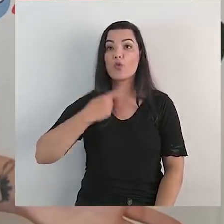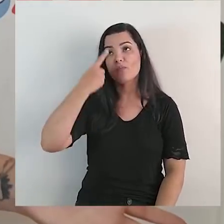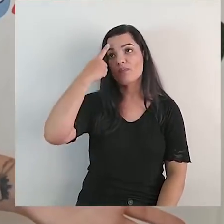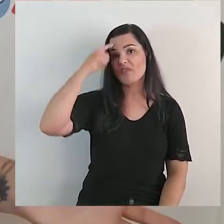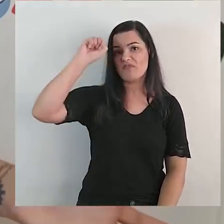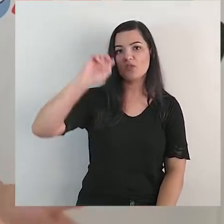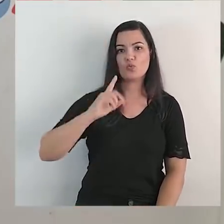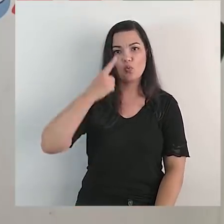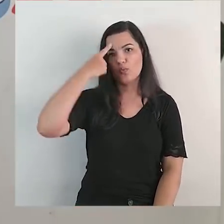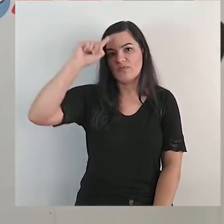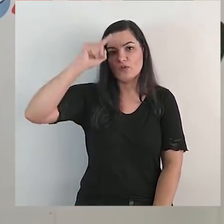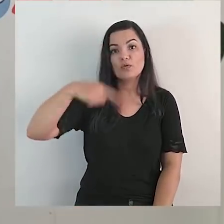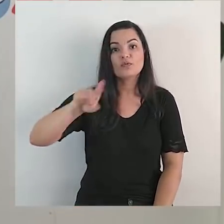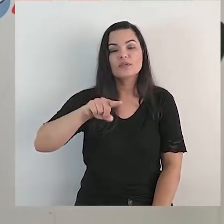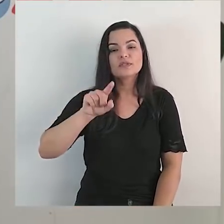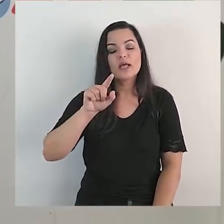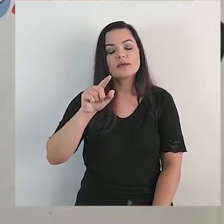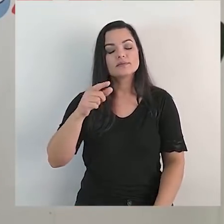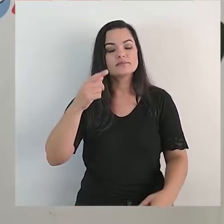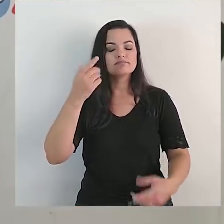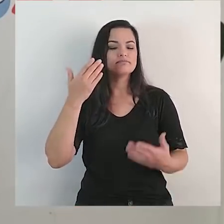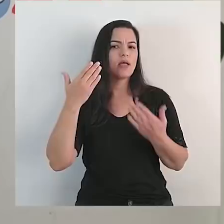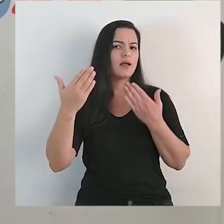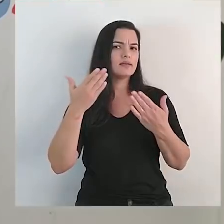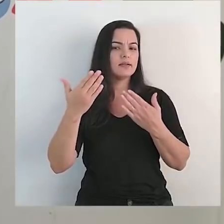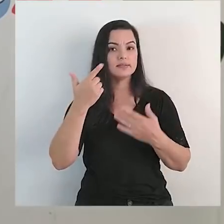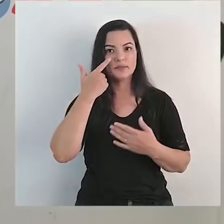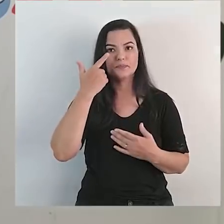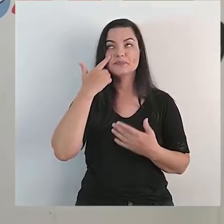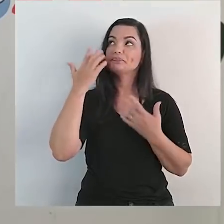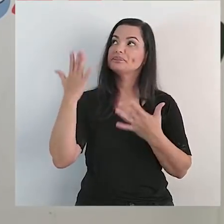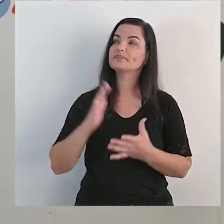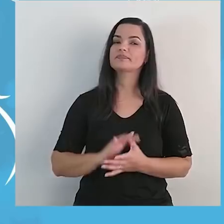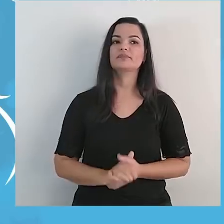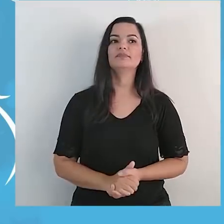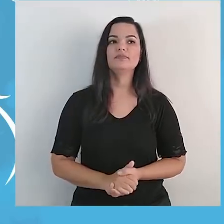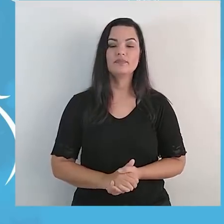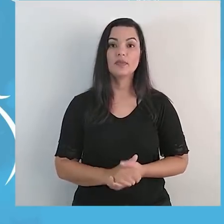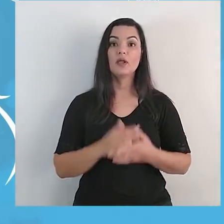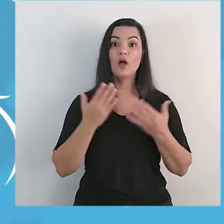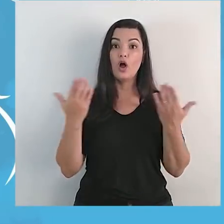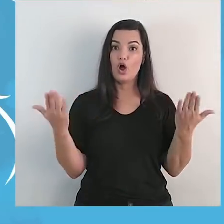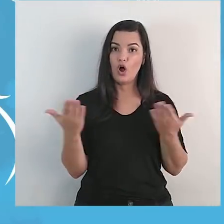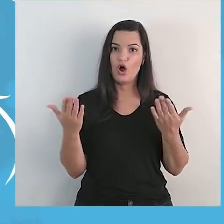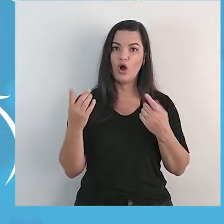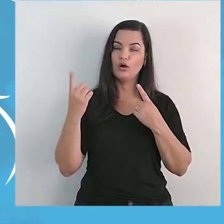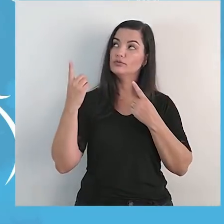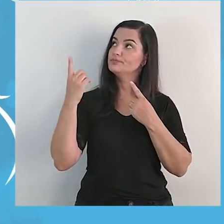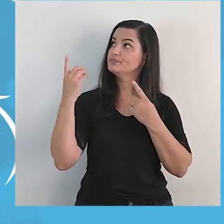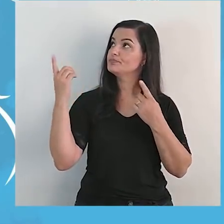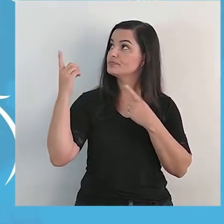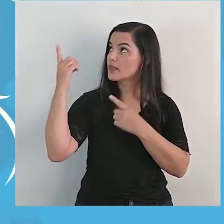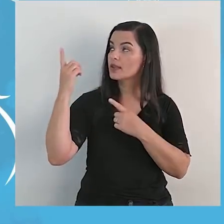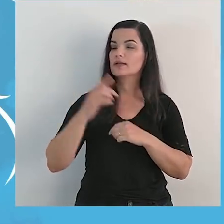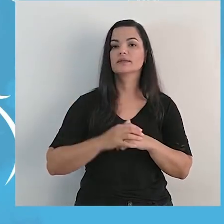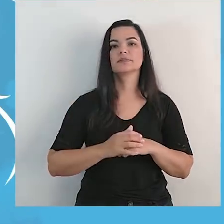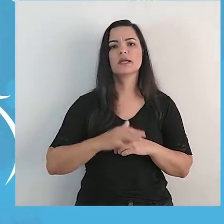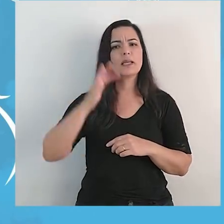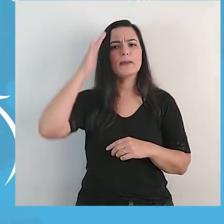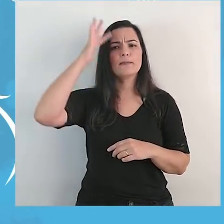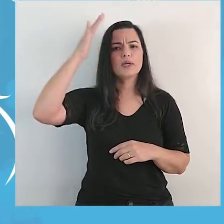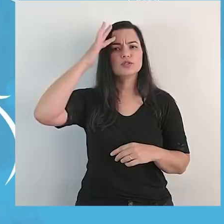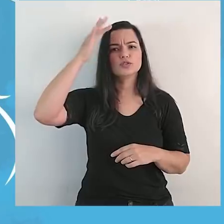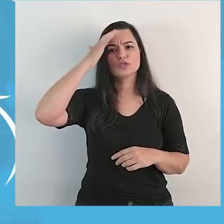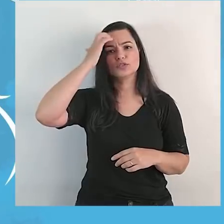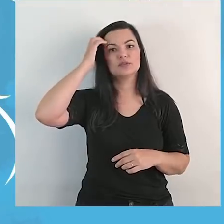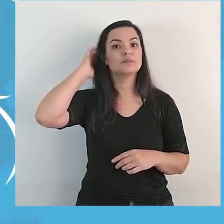que eu inventei aqui para vocês analisarem. Observem a imagem. Então, nessa situação